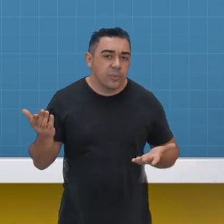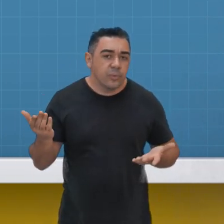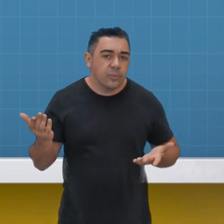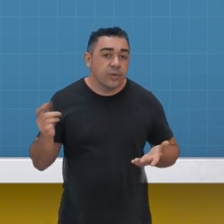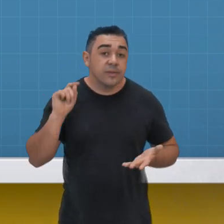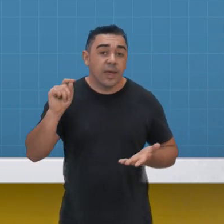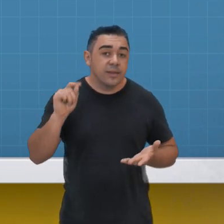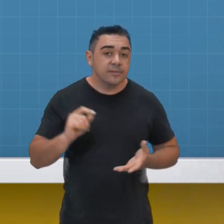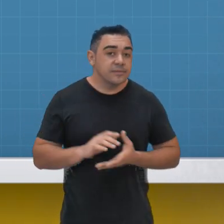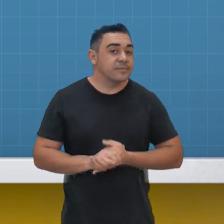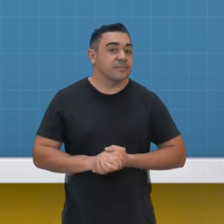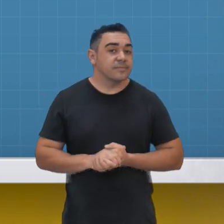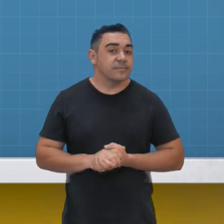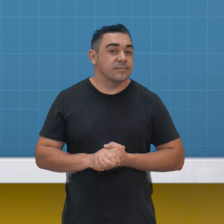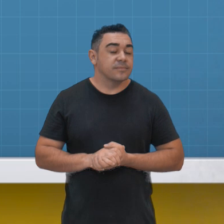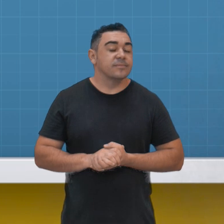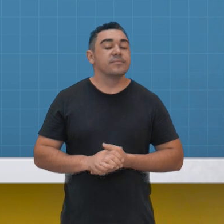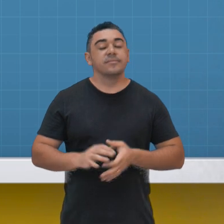história?